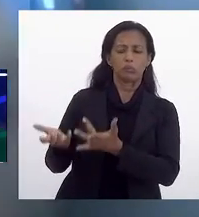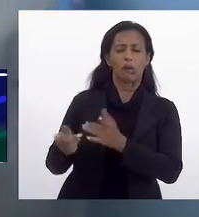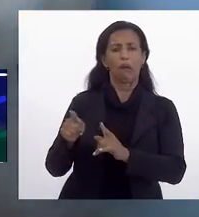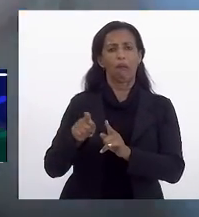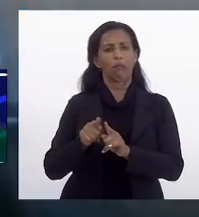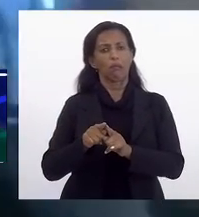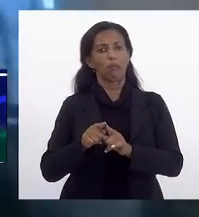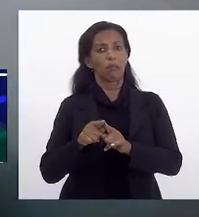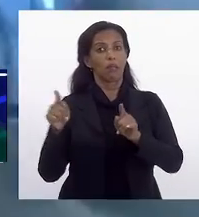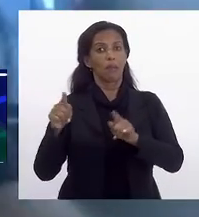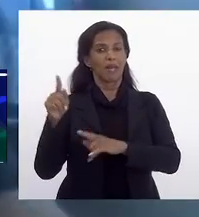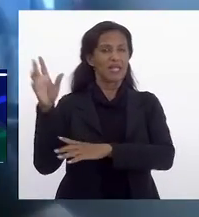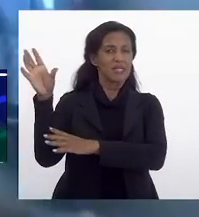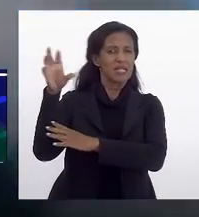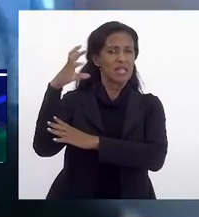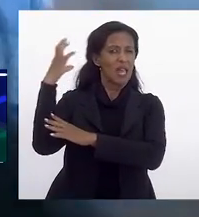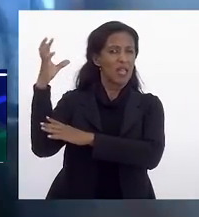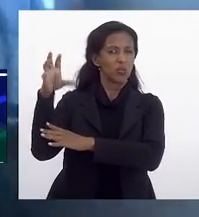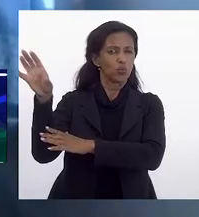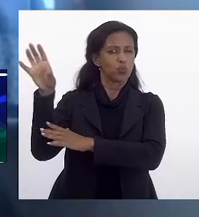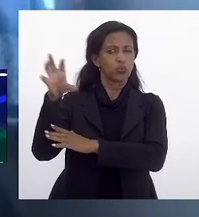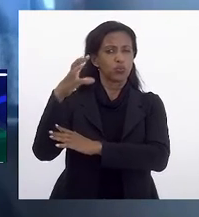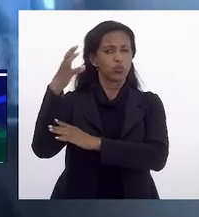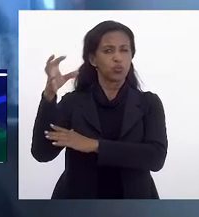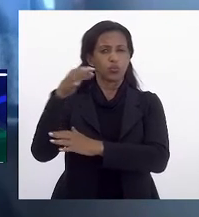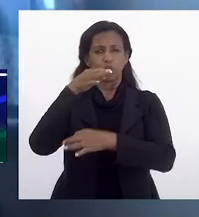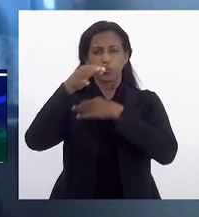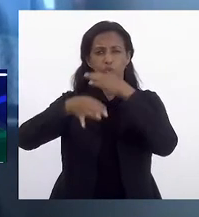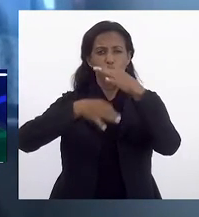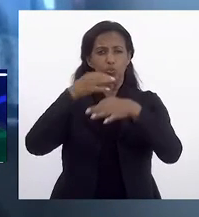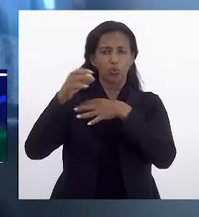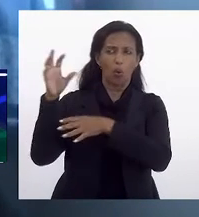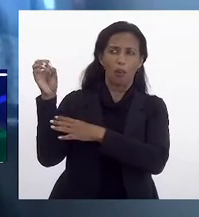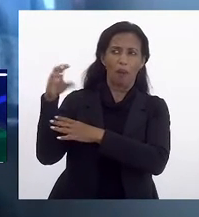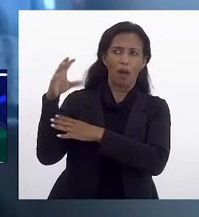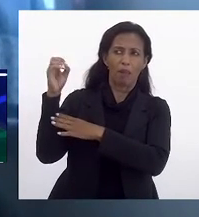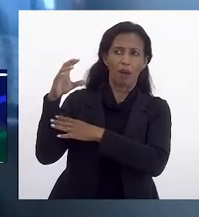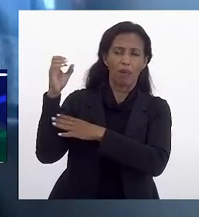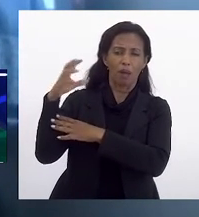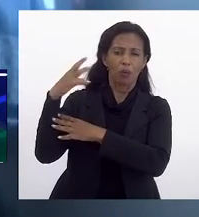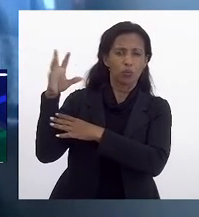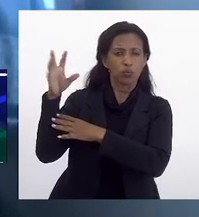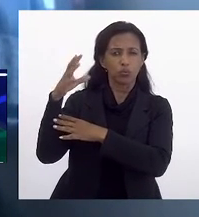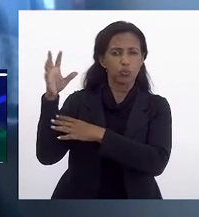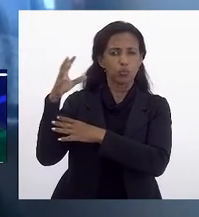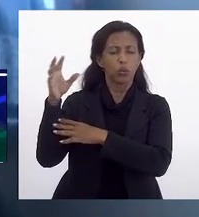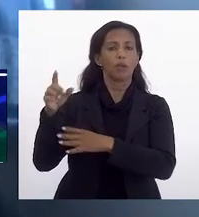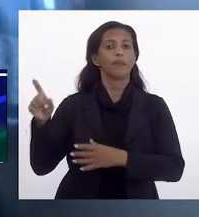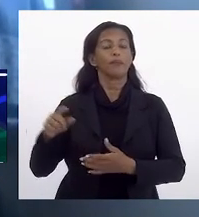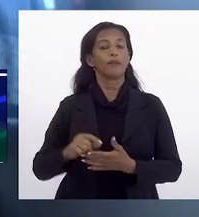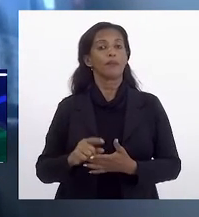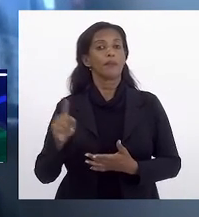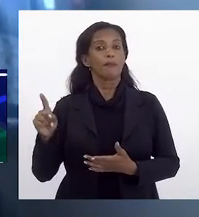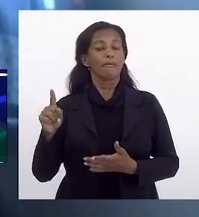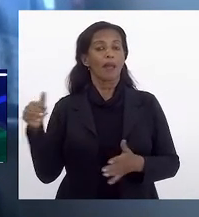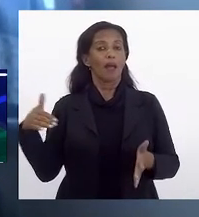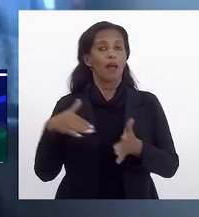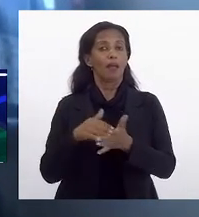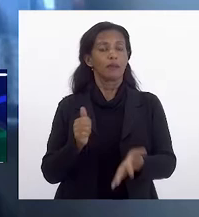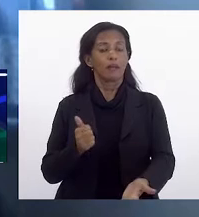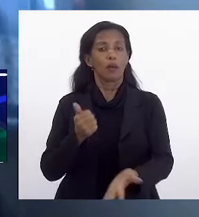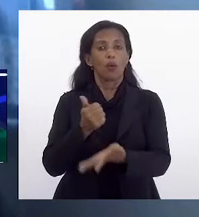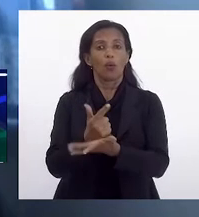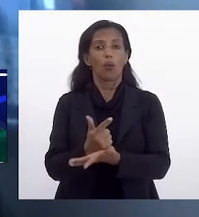inundações, aquelas sirenes, serviços de sirenes que foram feitos, até a compra